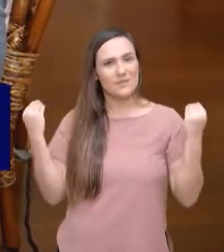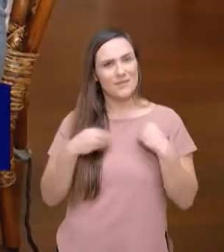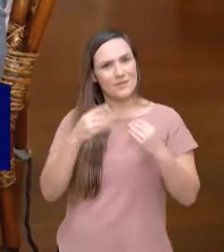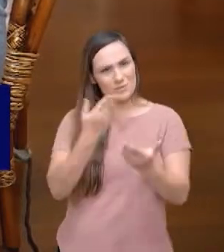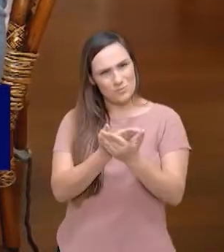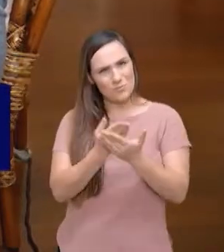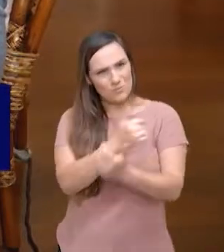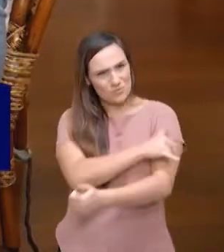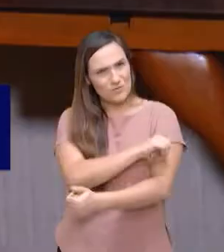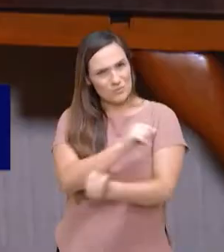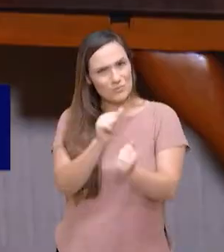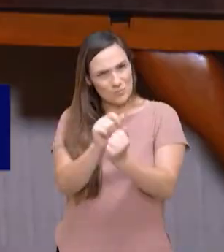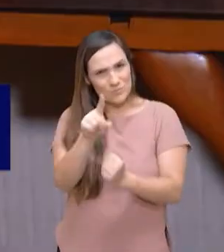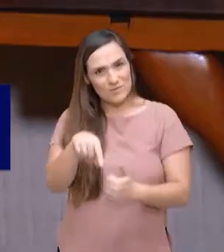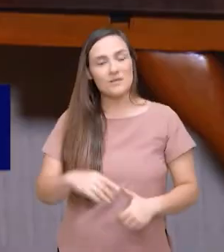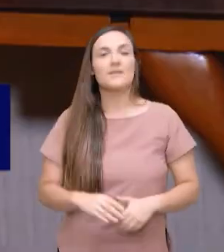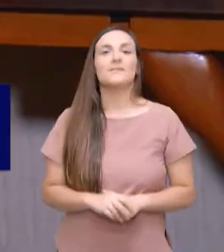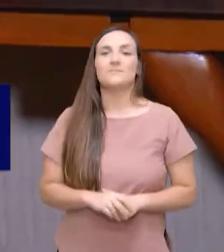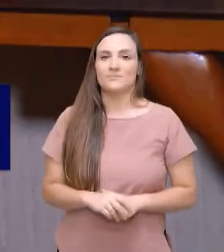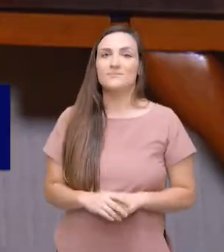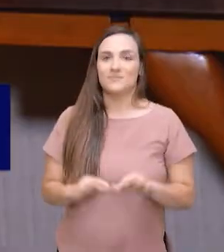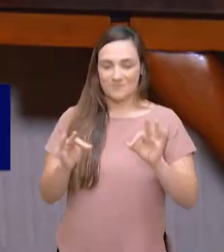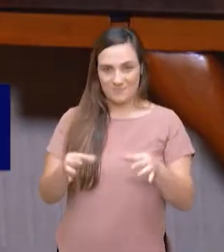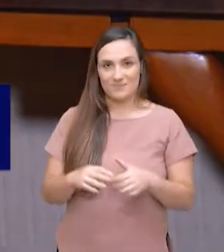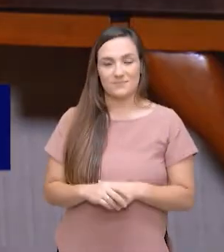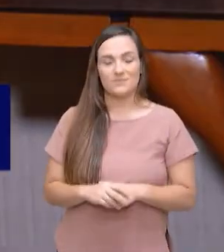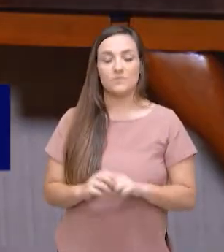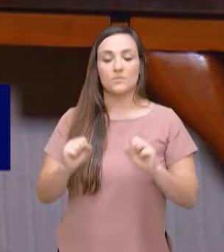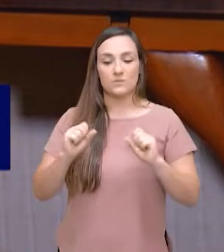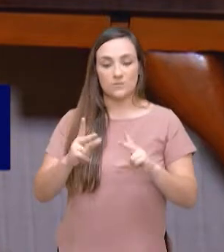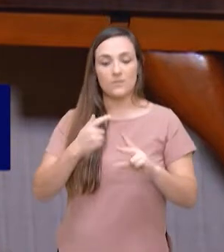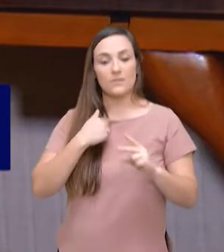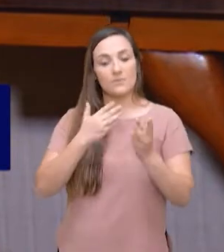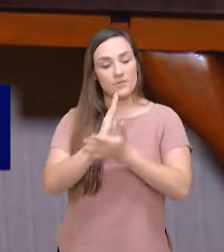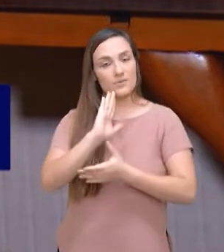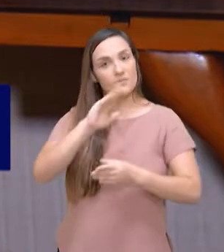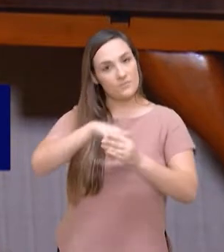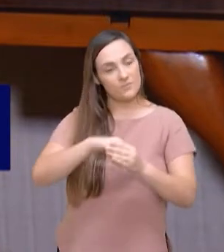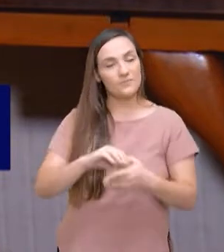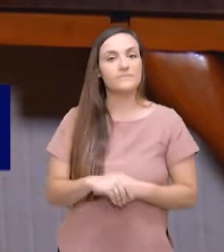Janeiro, tem toda uma história. Bom, aí eu fui eleito